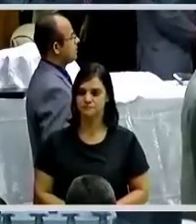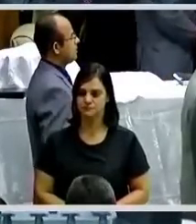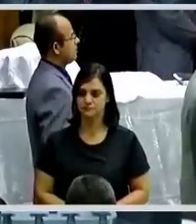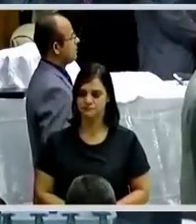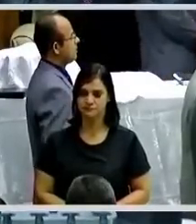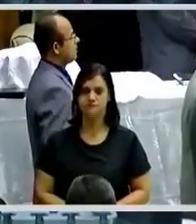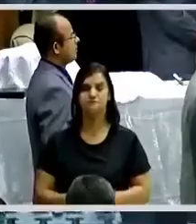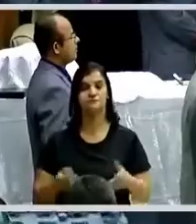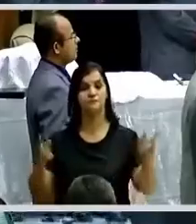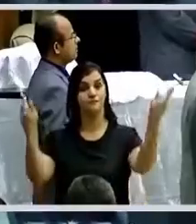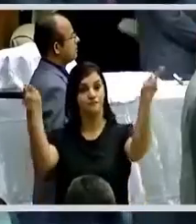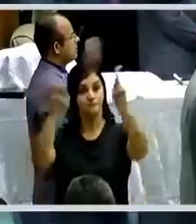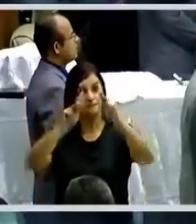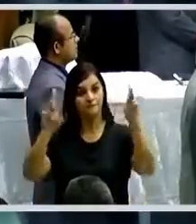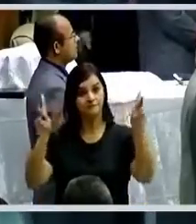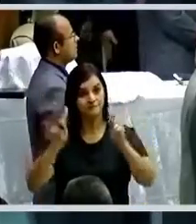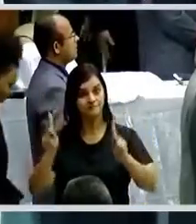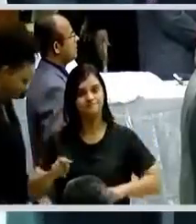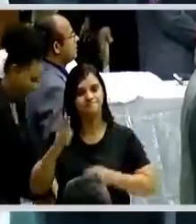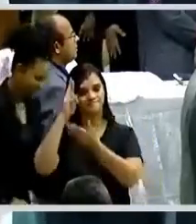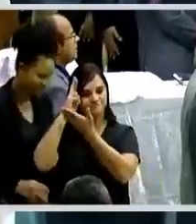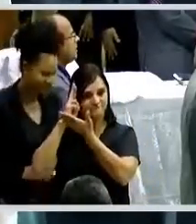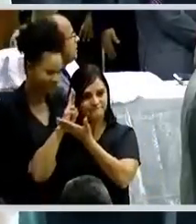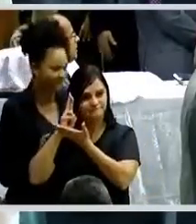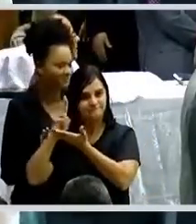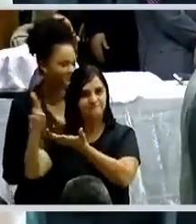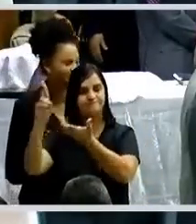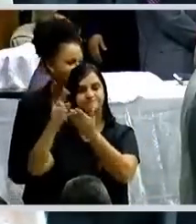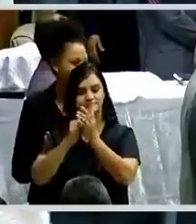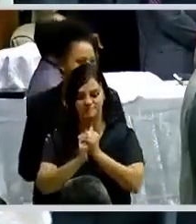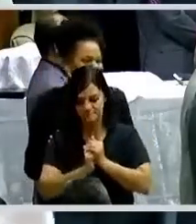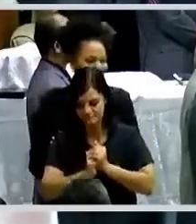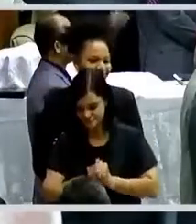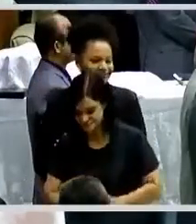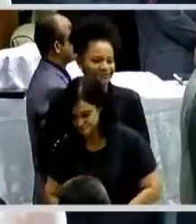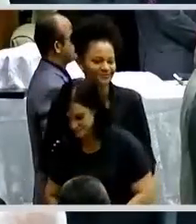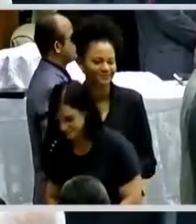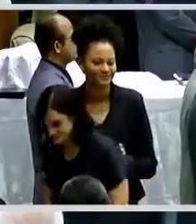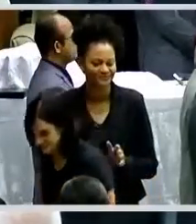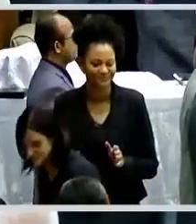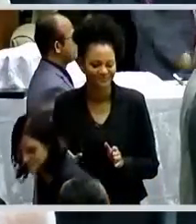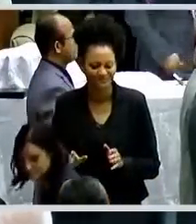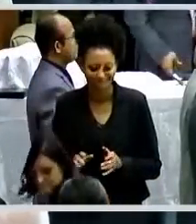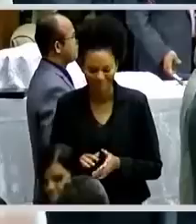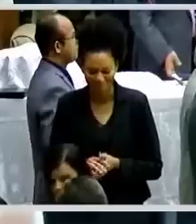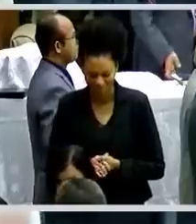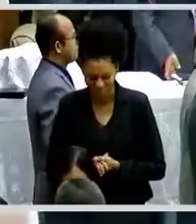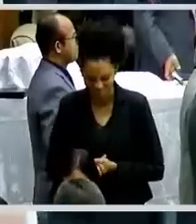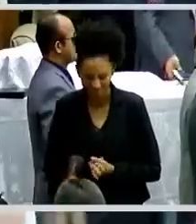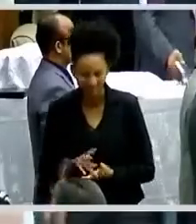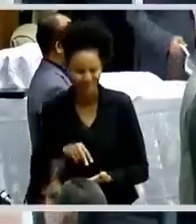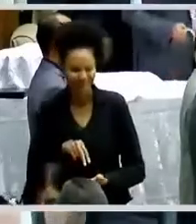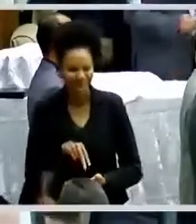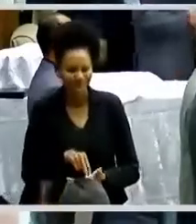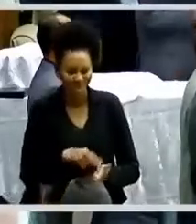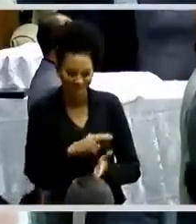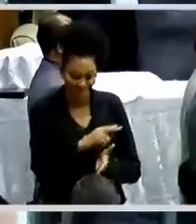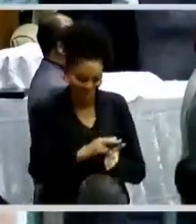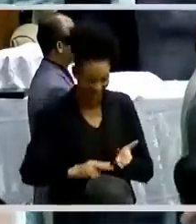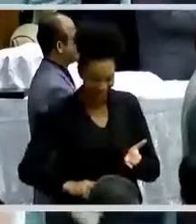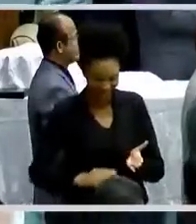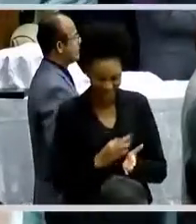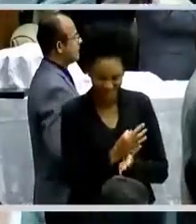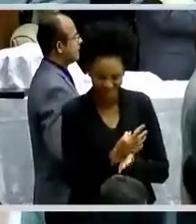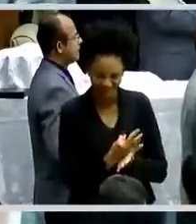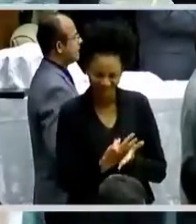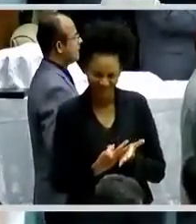Certo. Queridos, quero saudar a todos com a paz do Senhor. Amém. Aproveitando-os de pés, quero ler o texto.